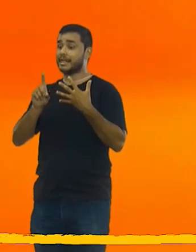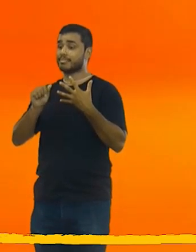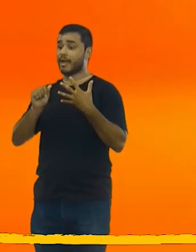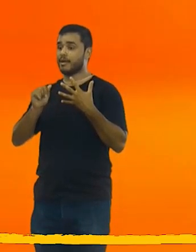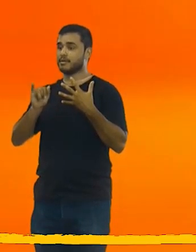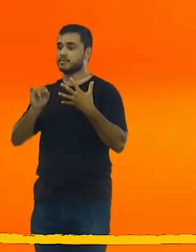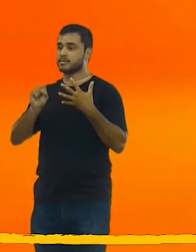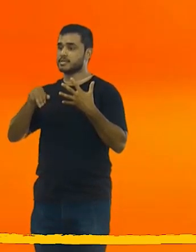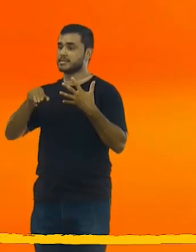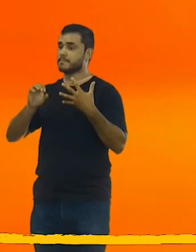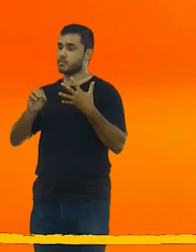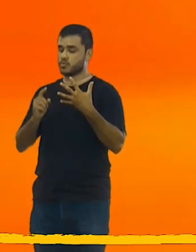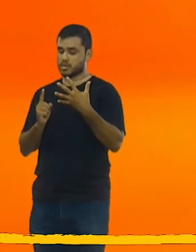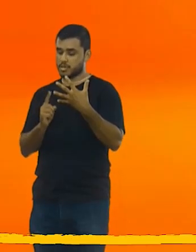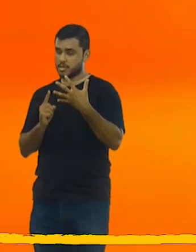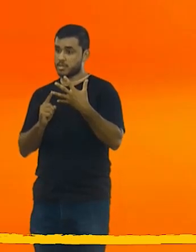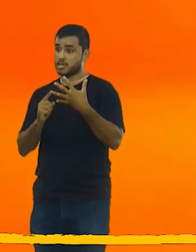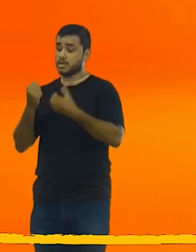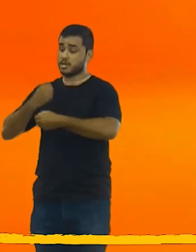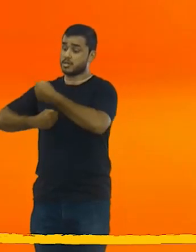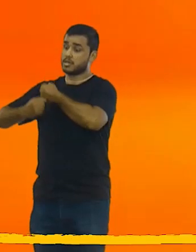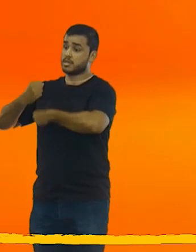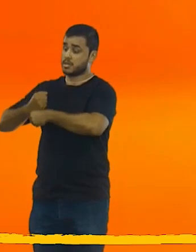Dadaísmo, dadaísmo de